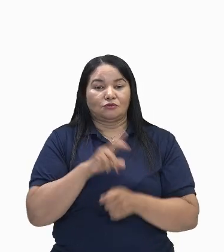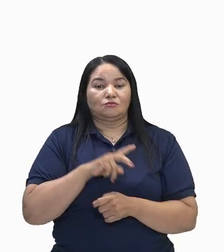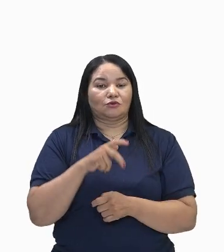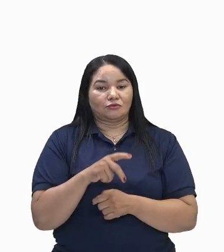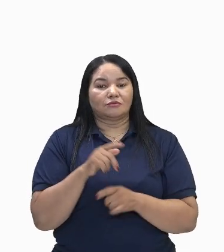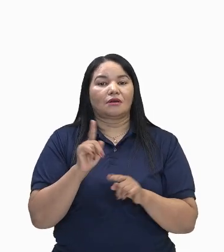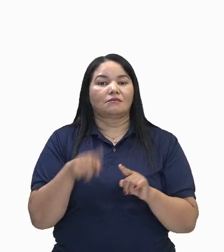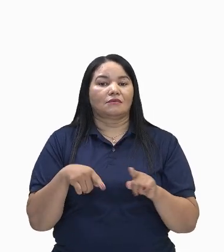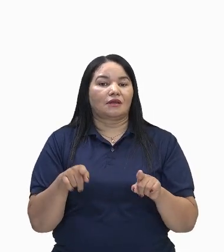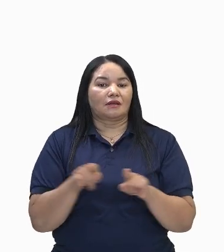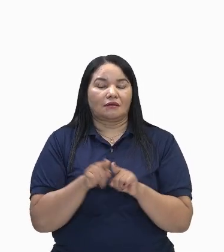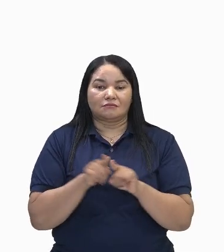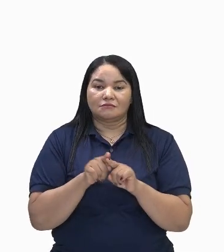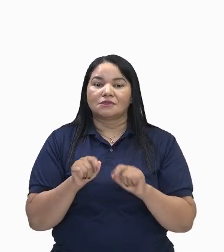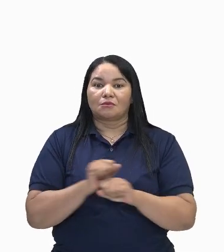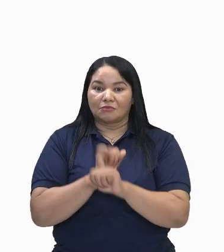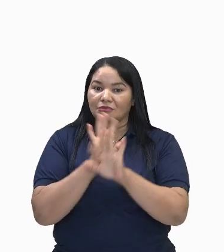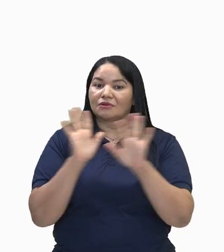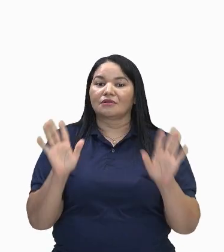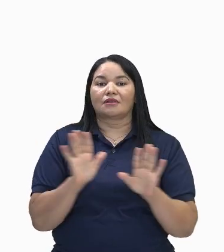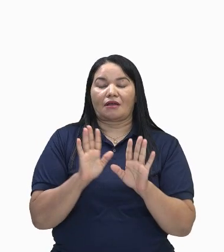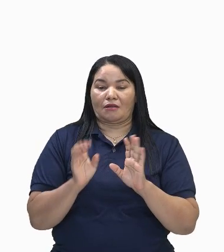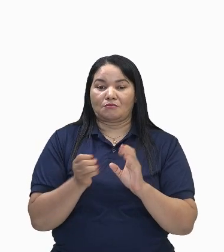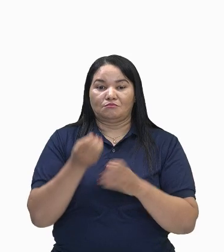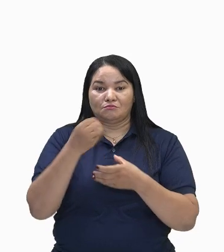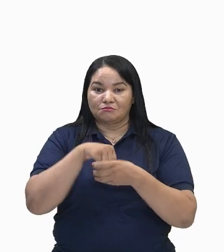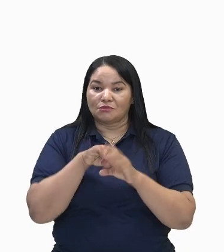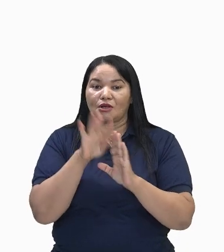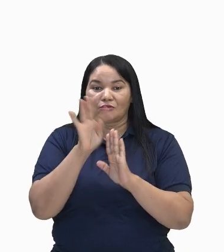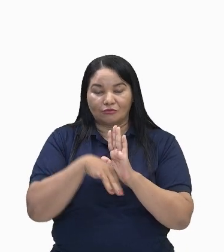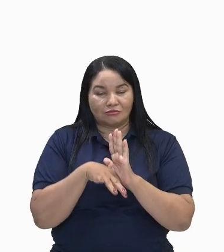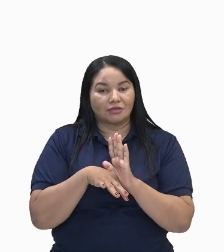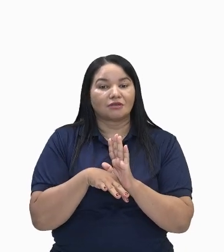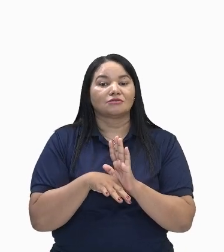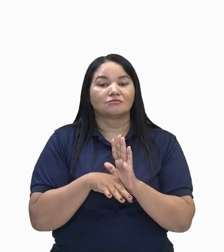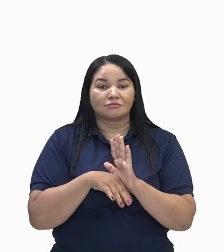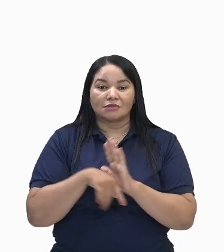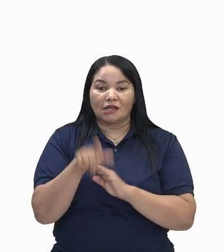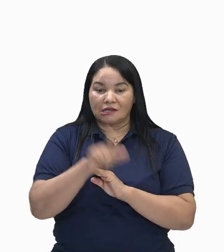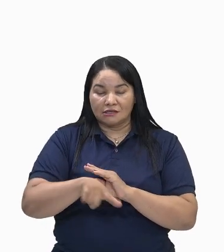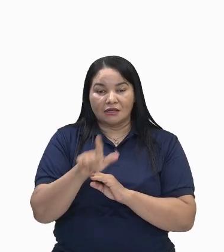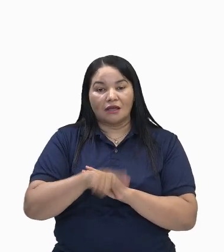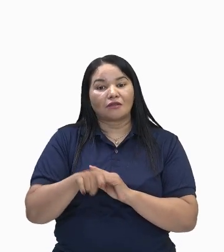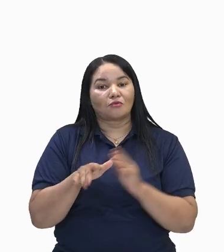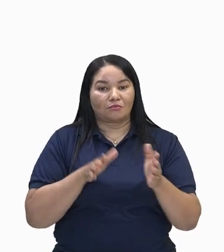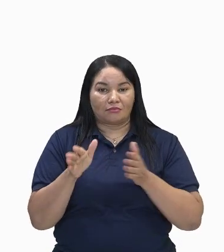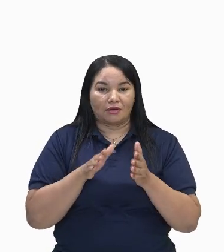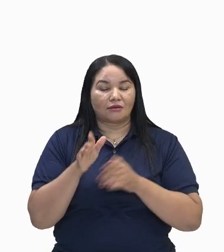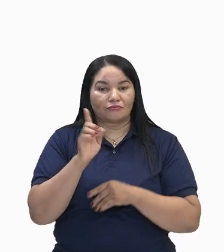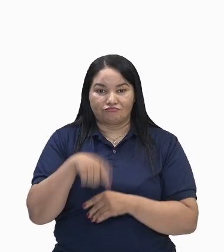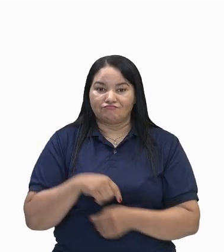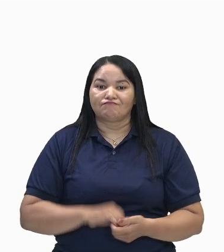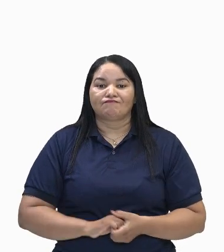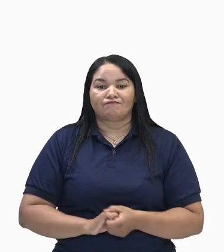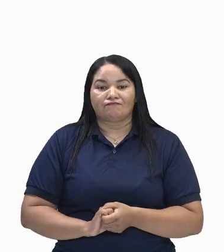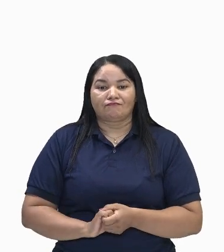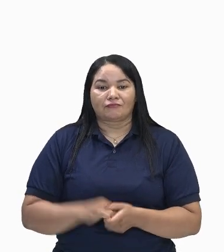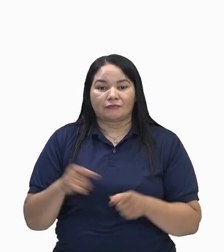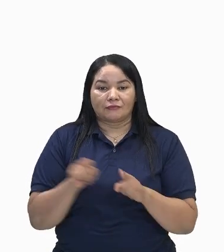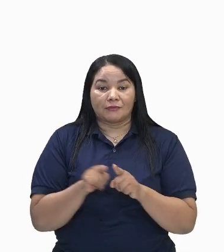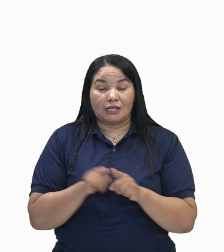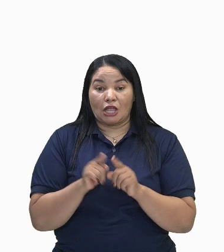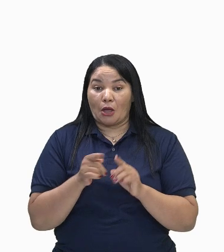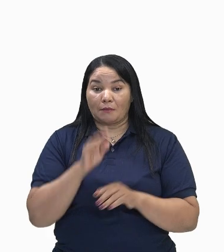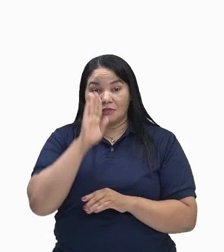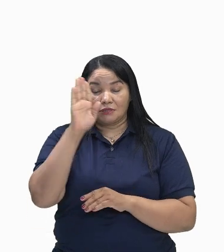É bem claro isso na produção textual, na produção literária do período, ok? Temos como